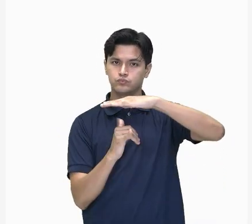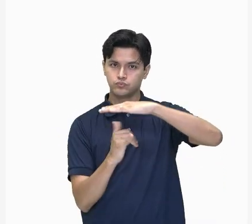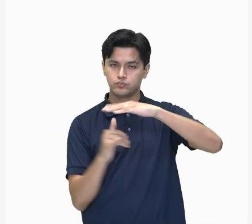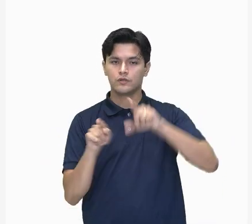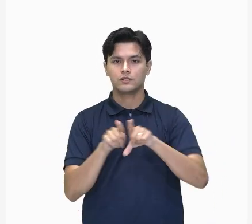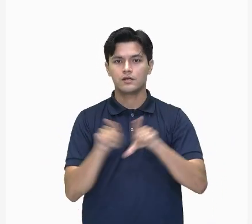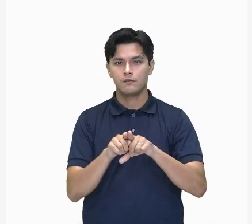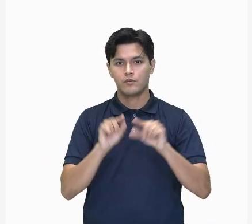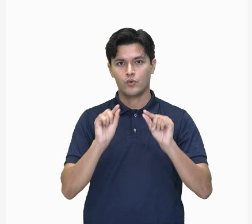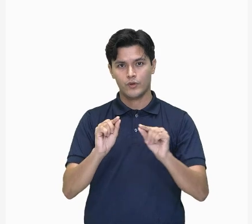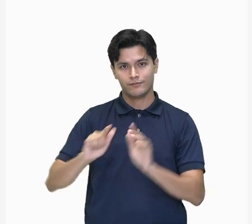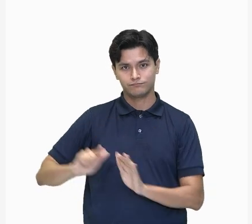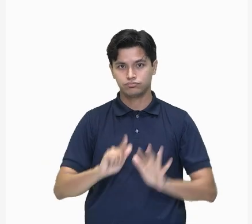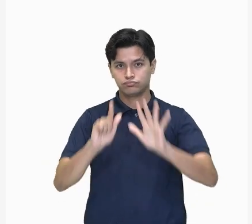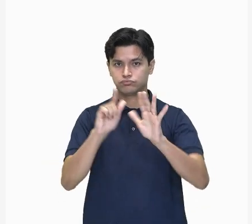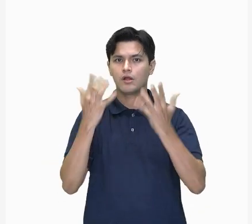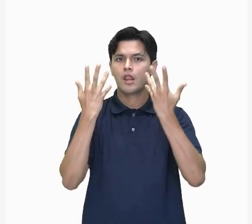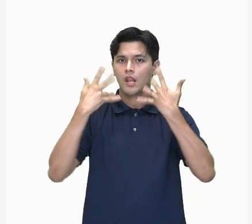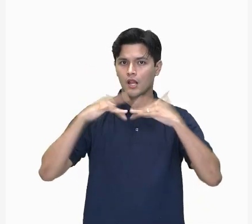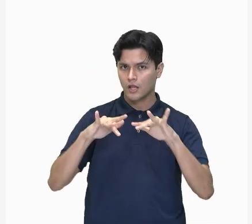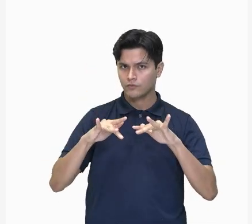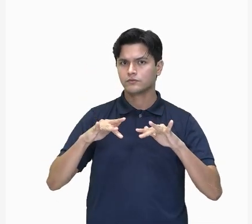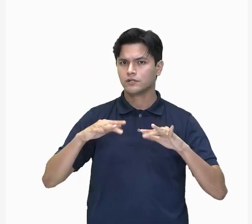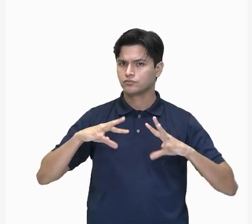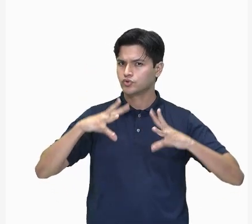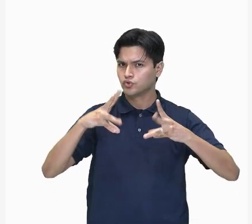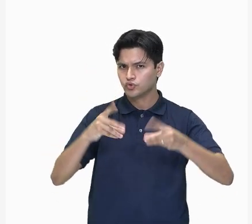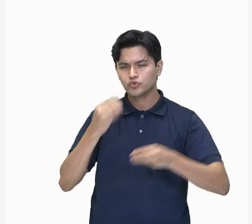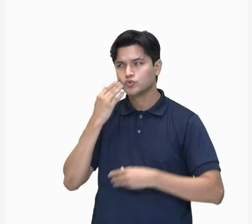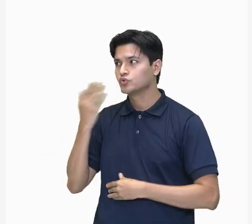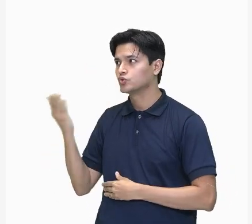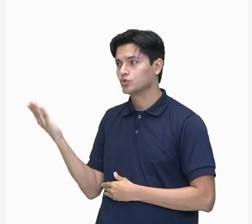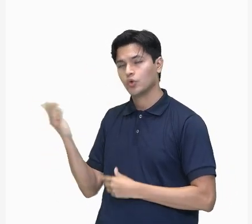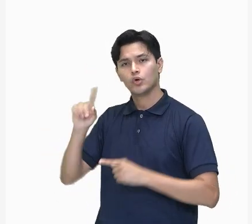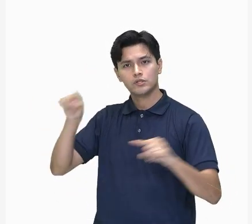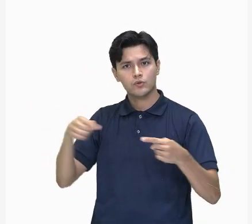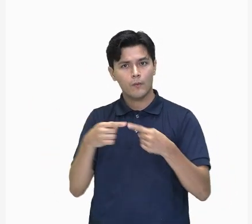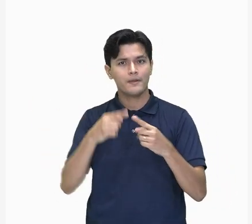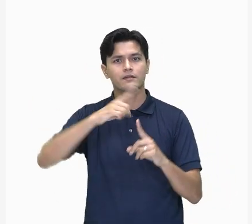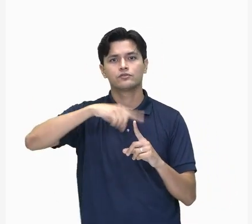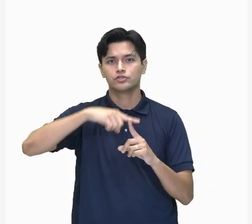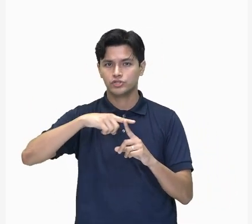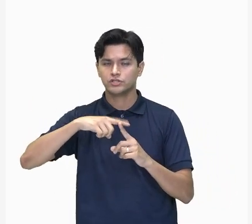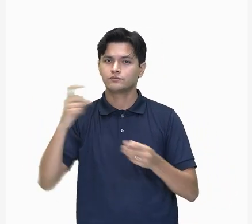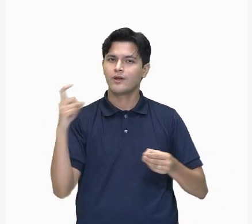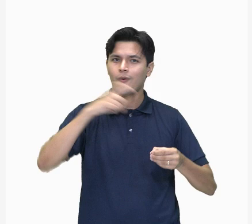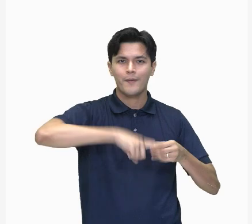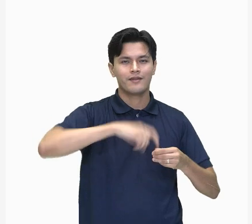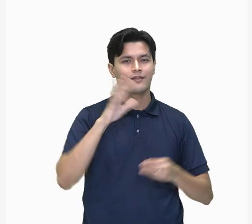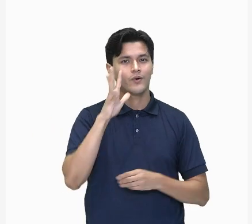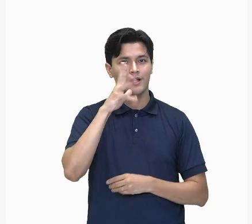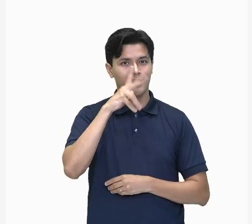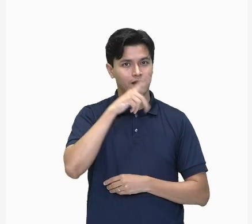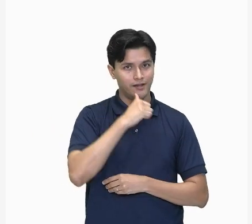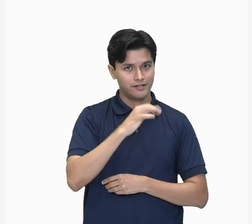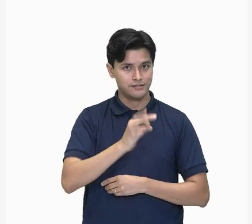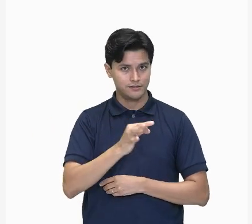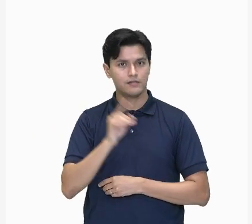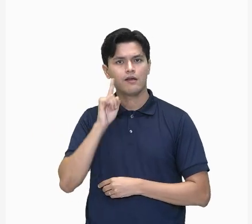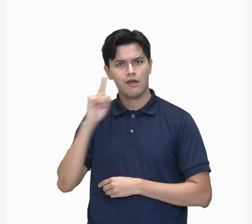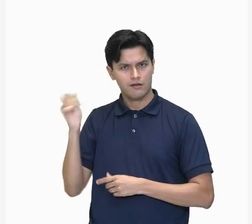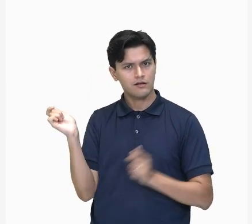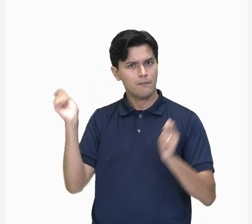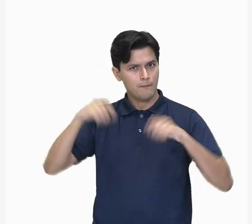energias não renováveis. A gente vai ver que elas são eficientes, né? Mas elas demoram muito aí a repor no